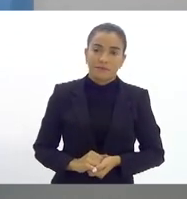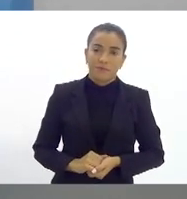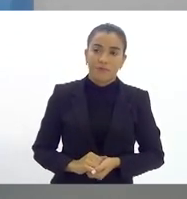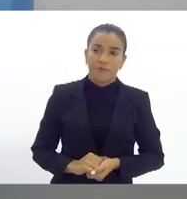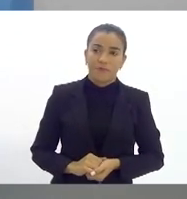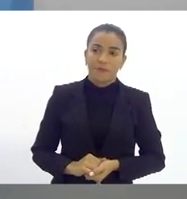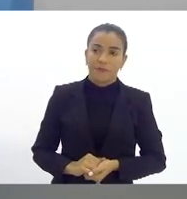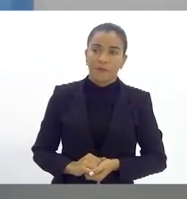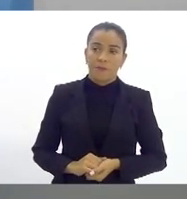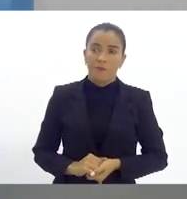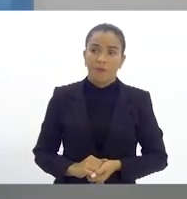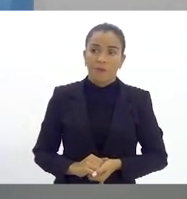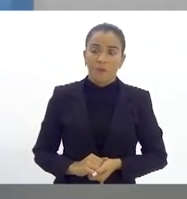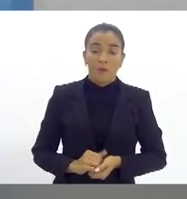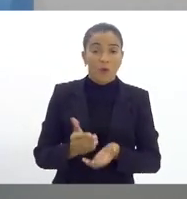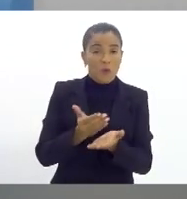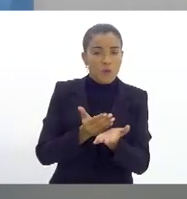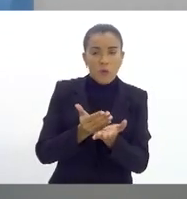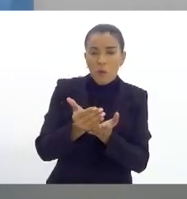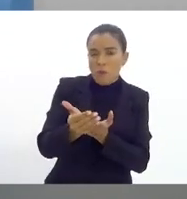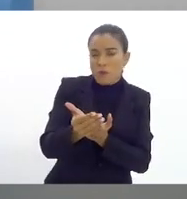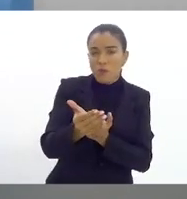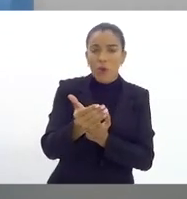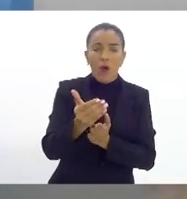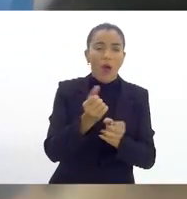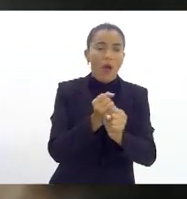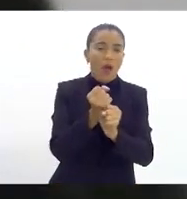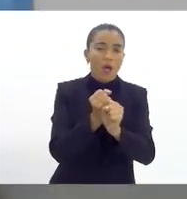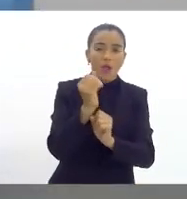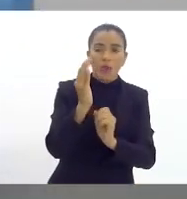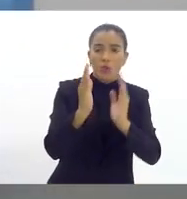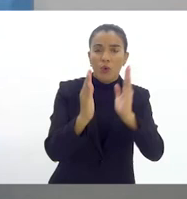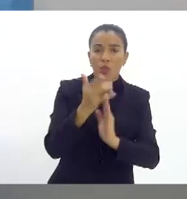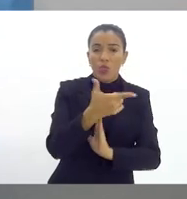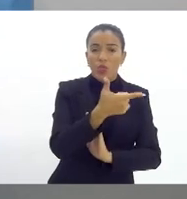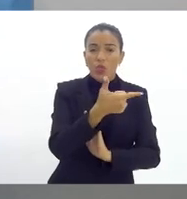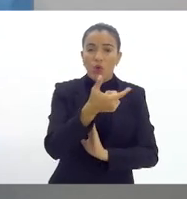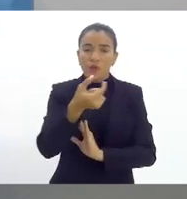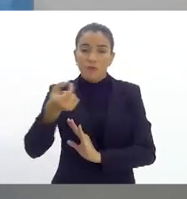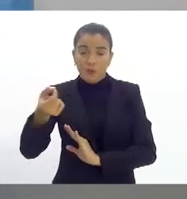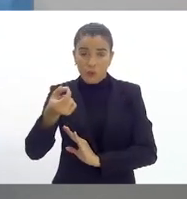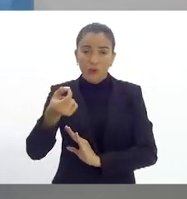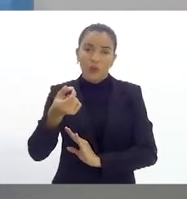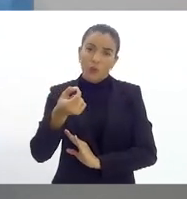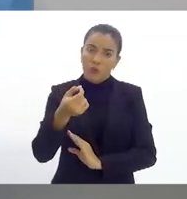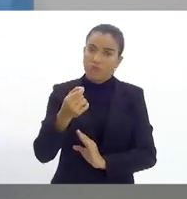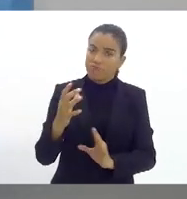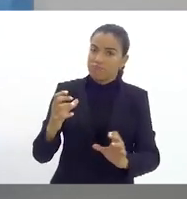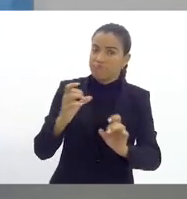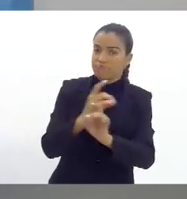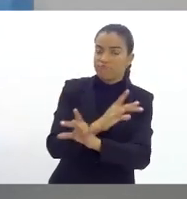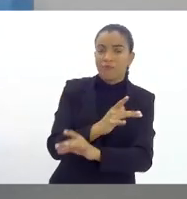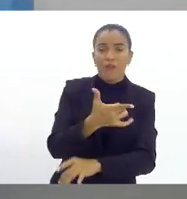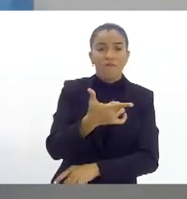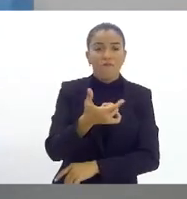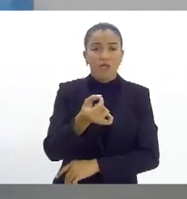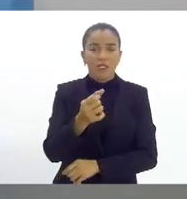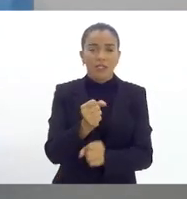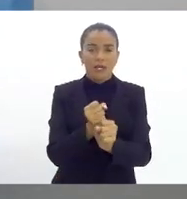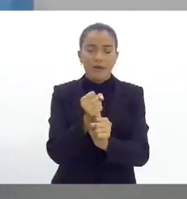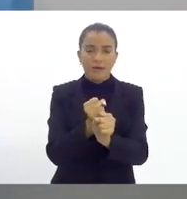desde o início dos anos 2000 aproximadamente 20 anos nós observamos